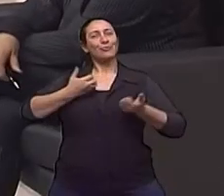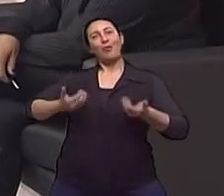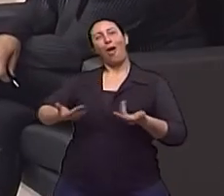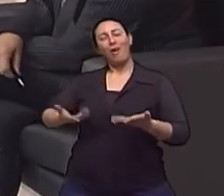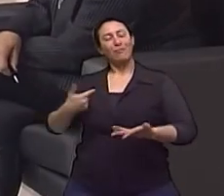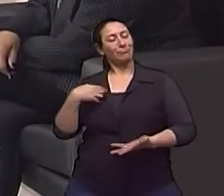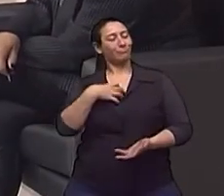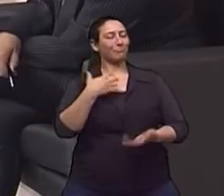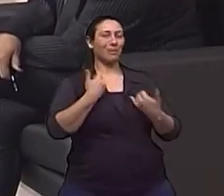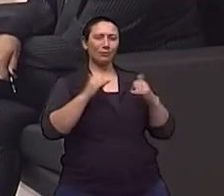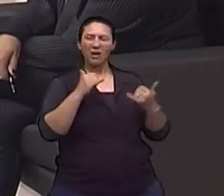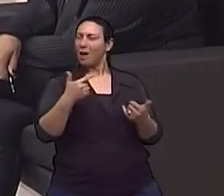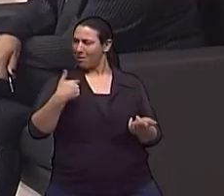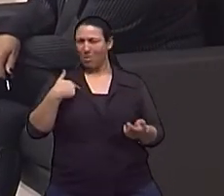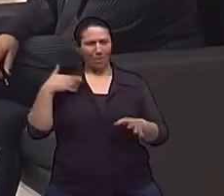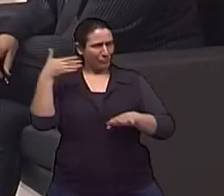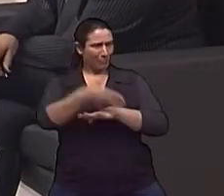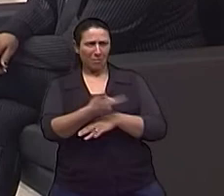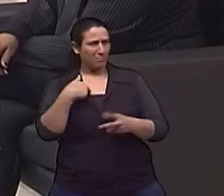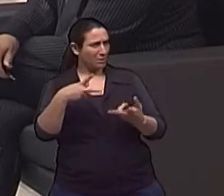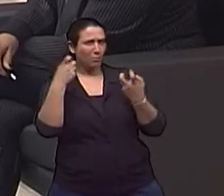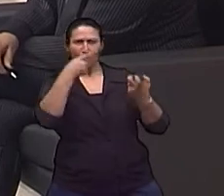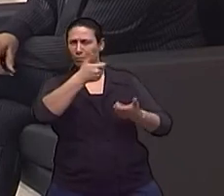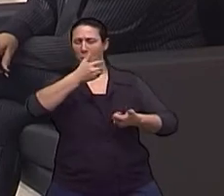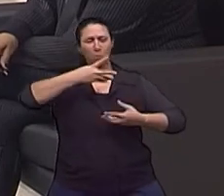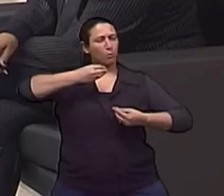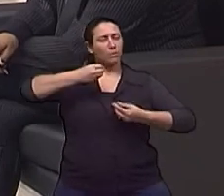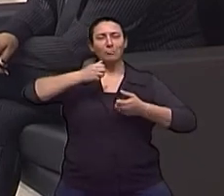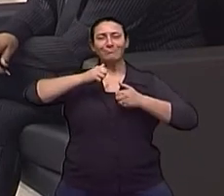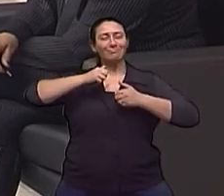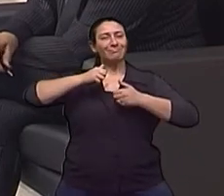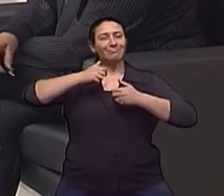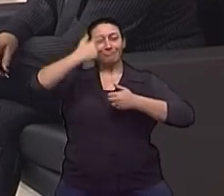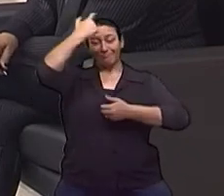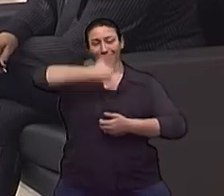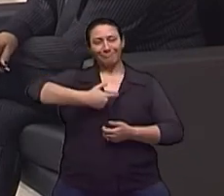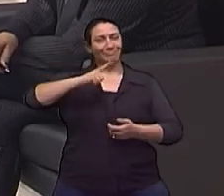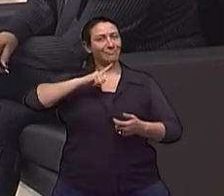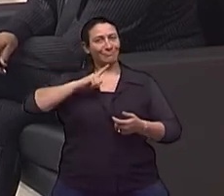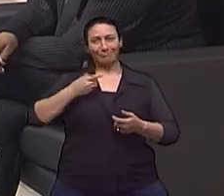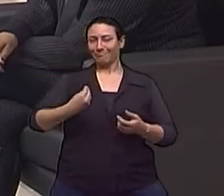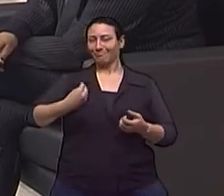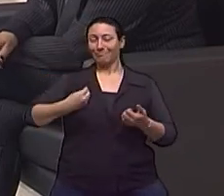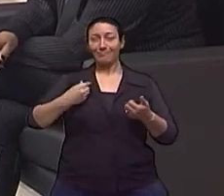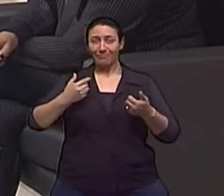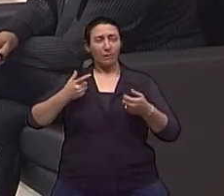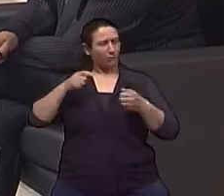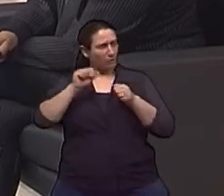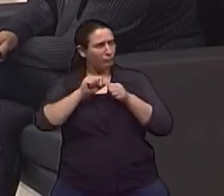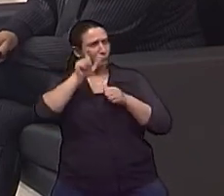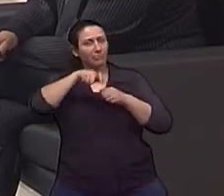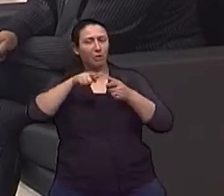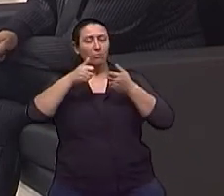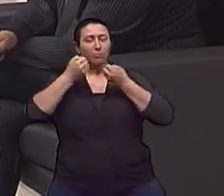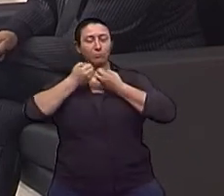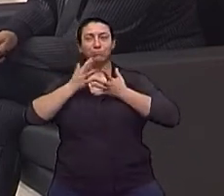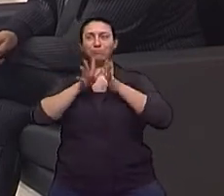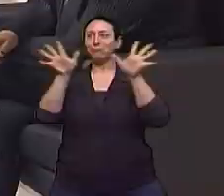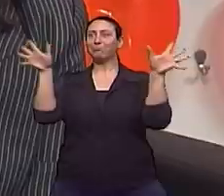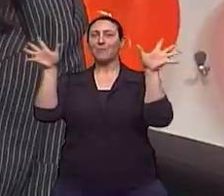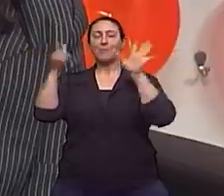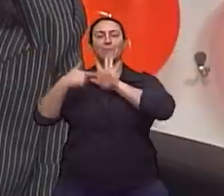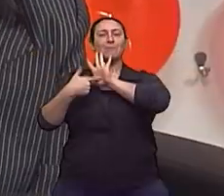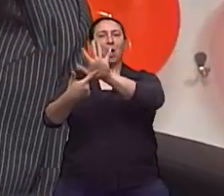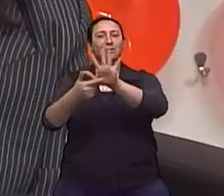energia quando eu entrei agora eu recebi a tua força presencial Tu tem uma porque isso que a gente faz a gente é transparece nas energias